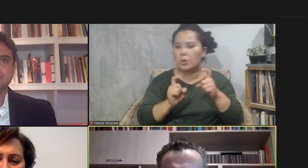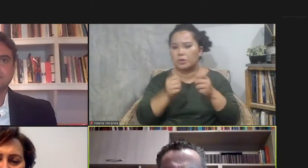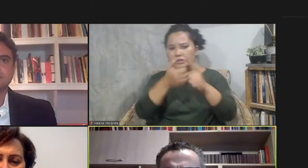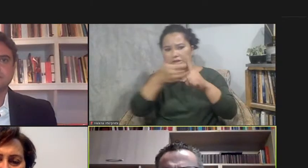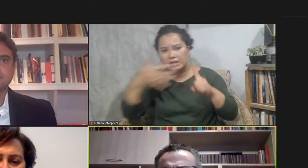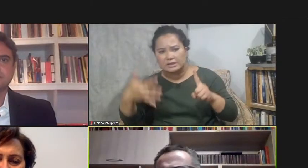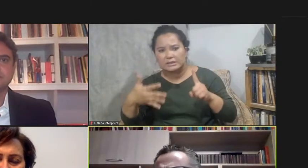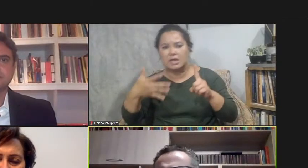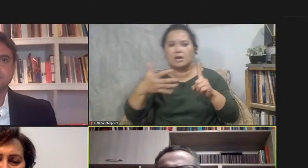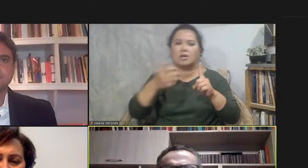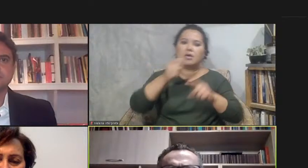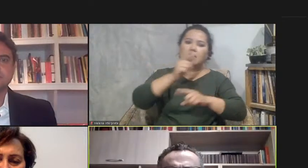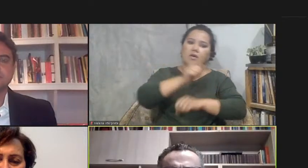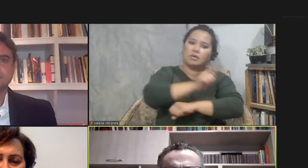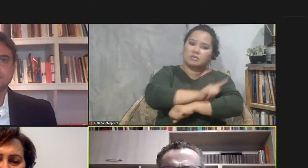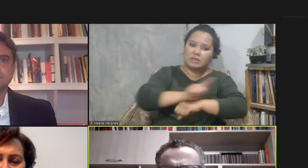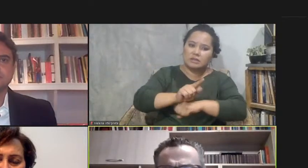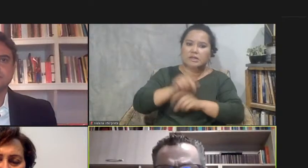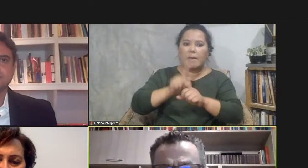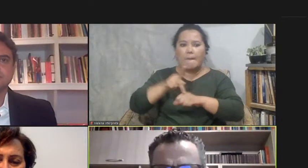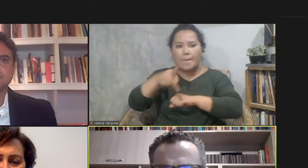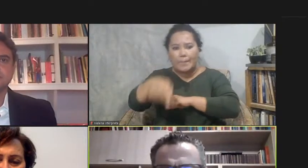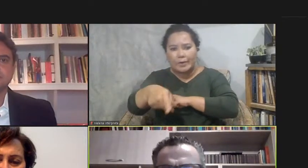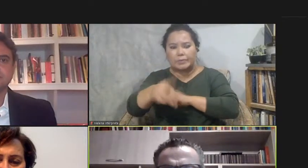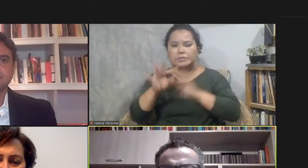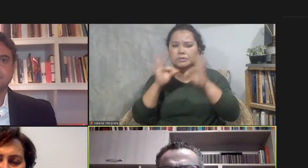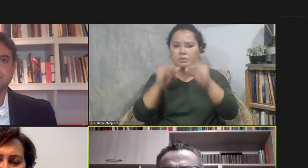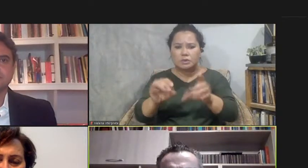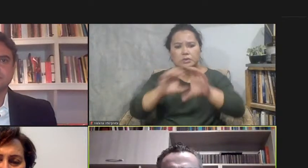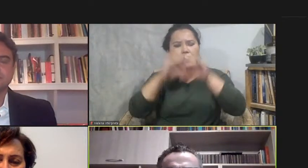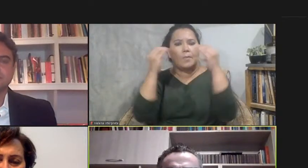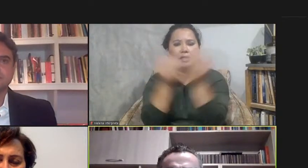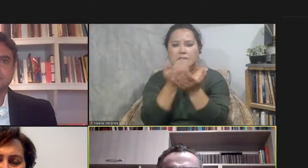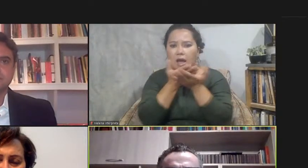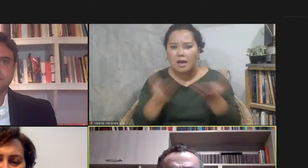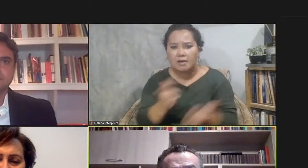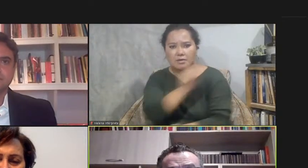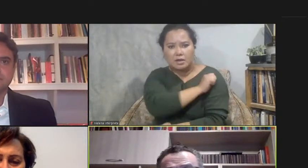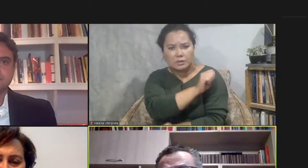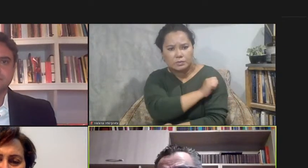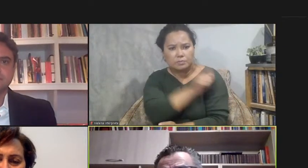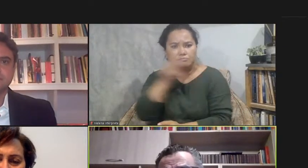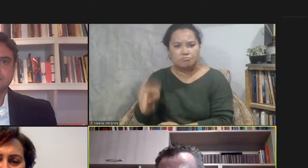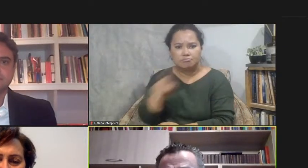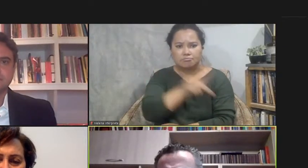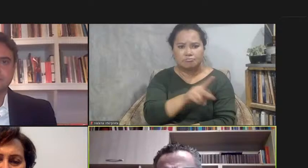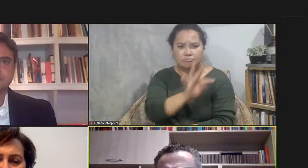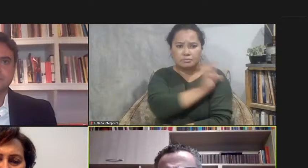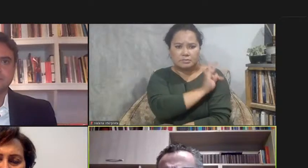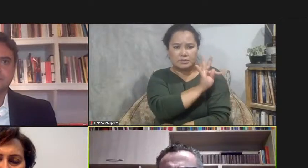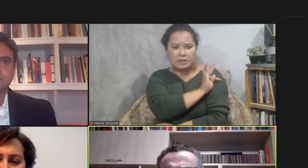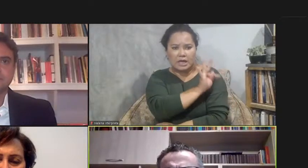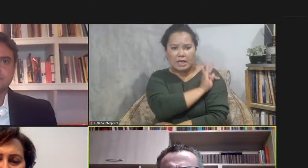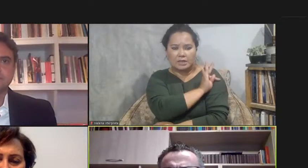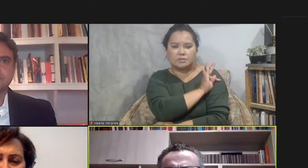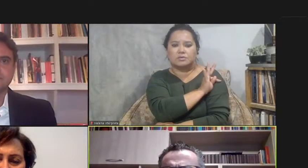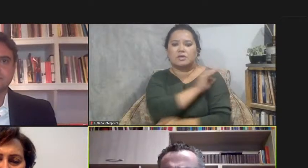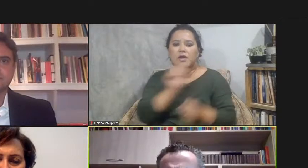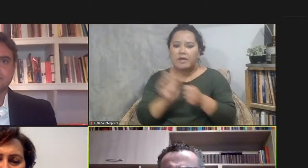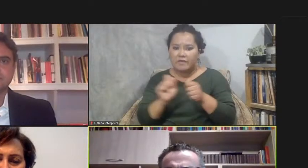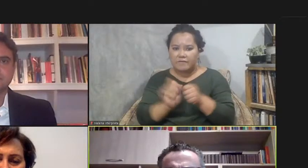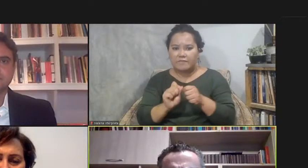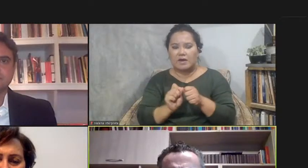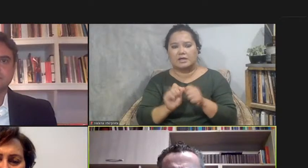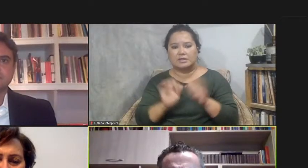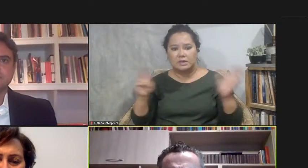de pós, a toda a comunidade de estudantes, de professores e de técnicos que tornam isso possível. Obviamente, fica